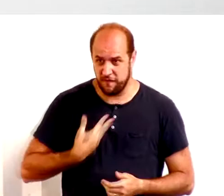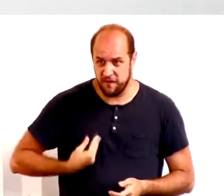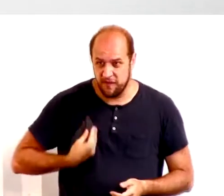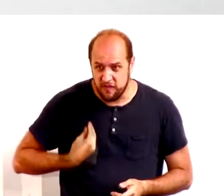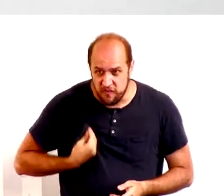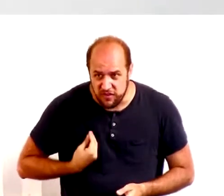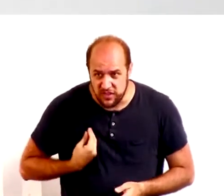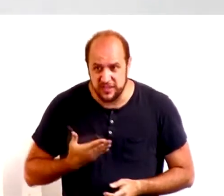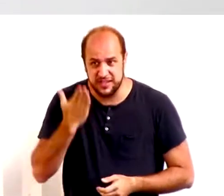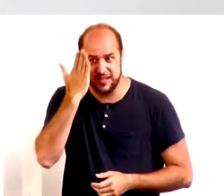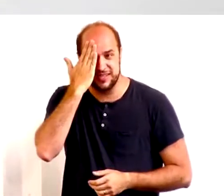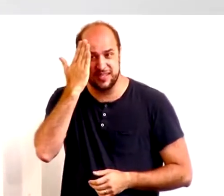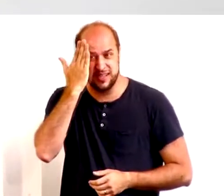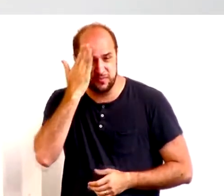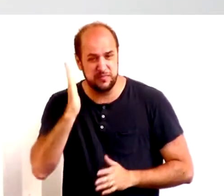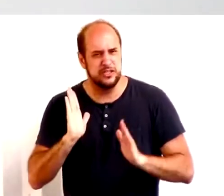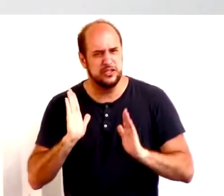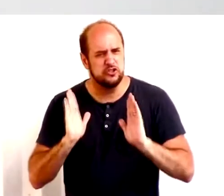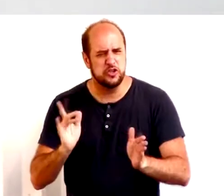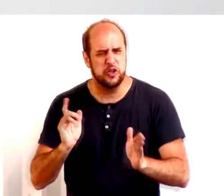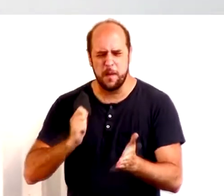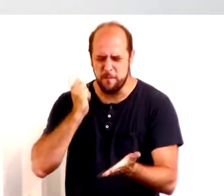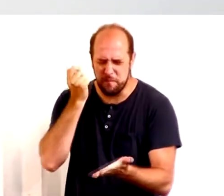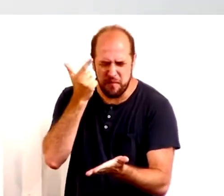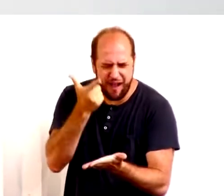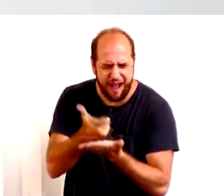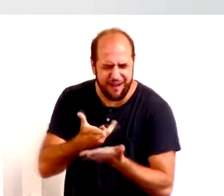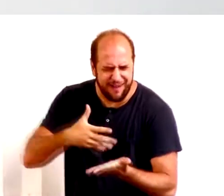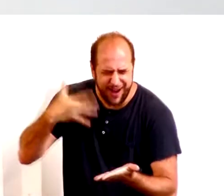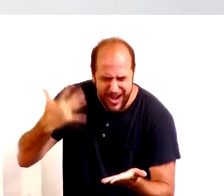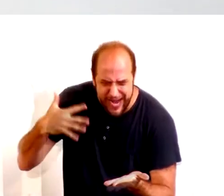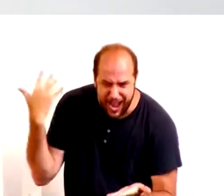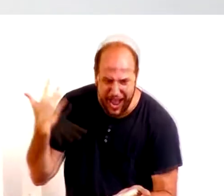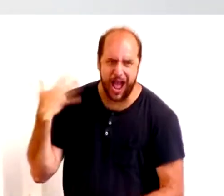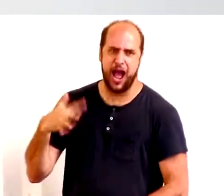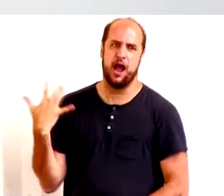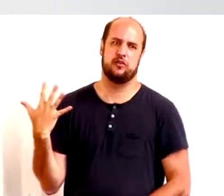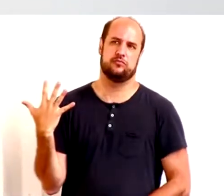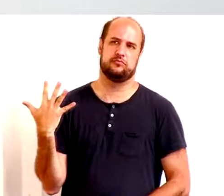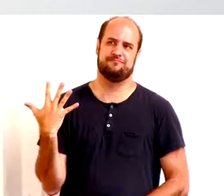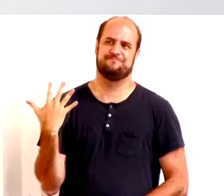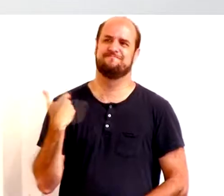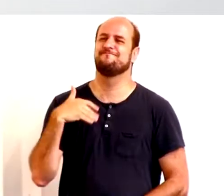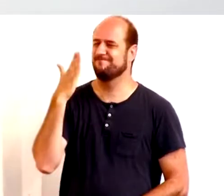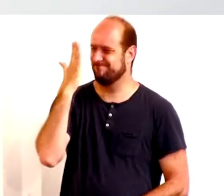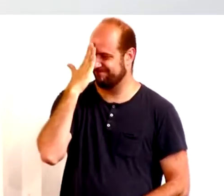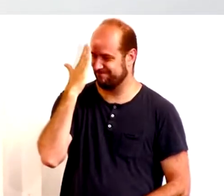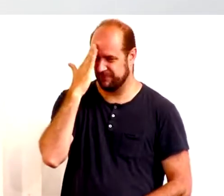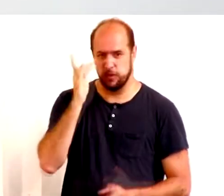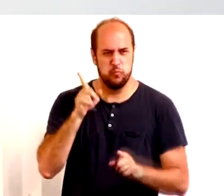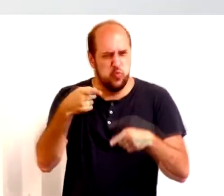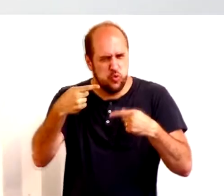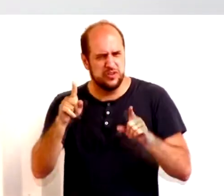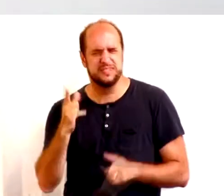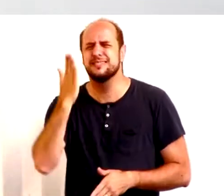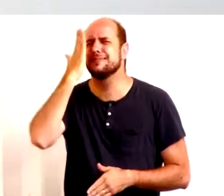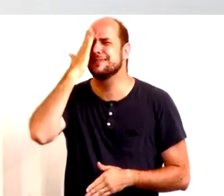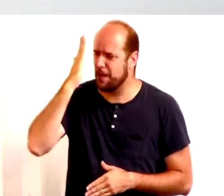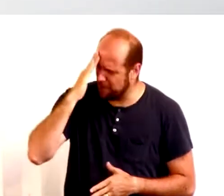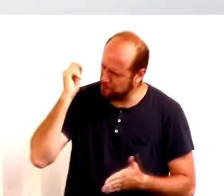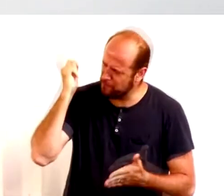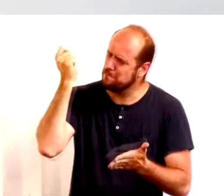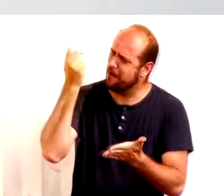fomos comprados por alto preço, como cantamos, eu sei que foi pago um alto